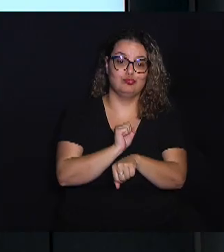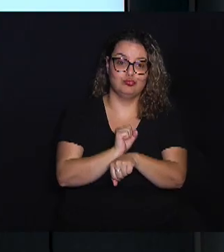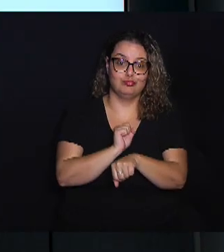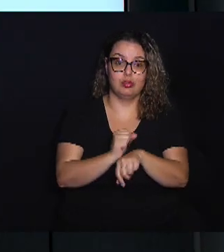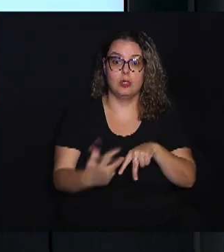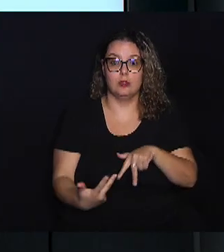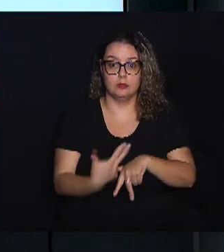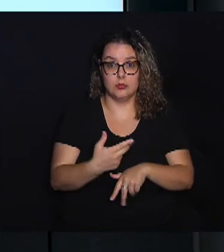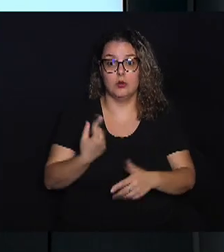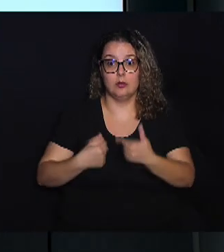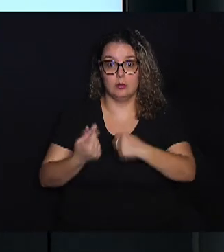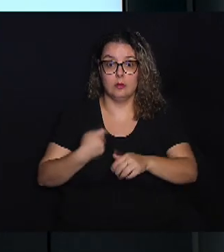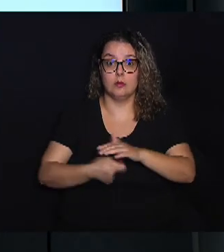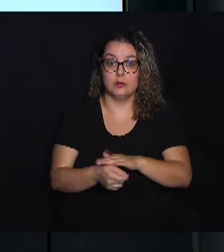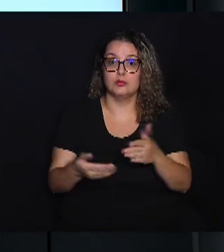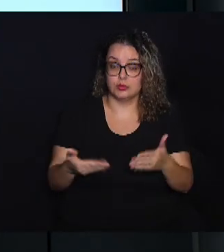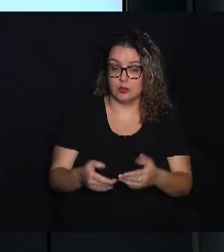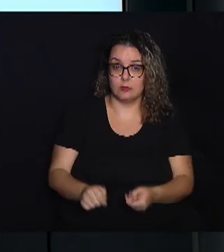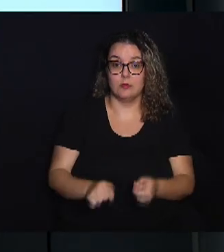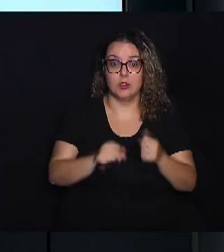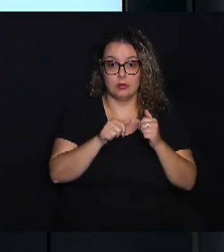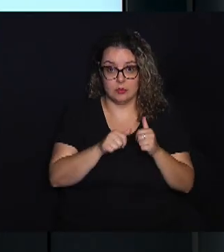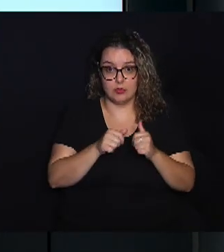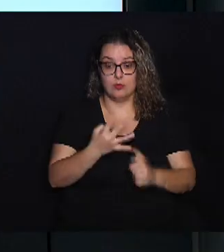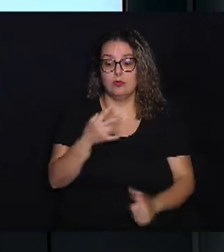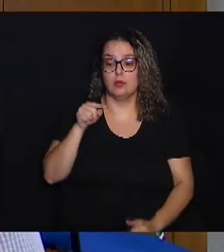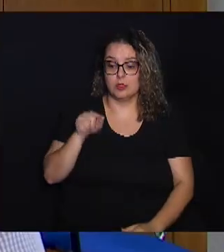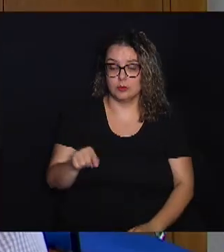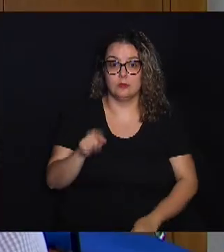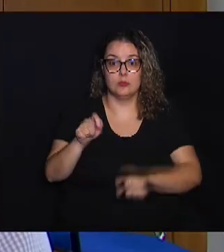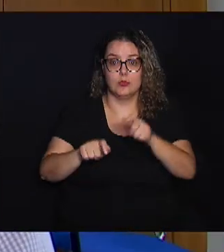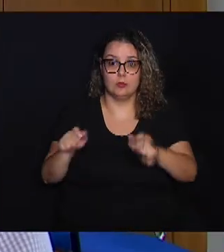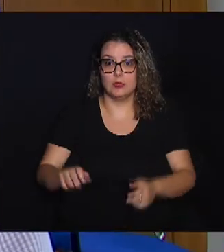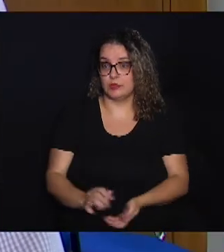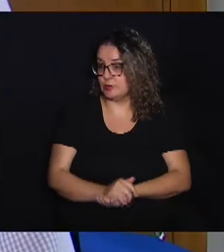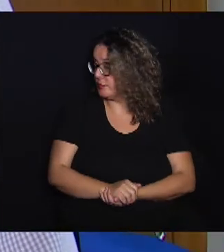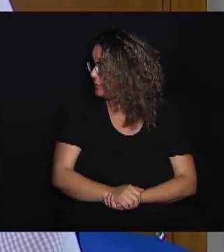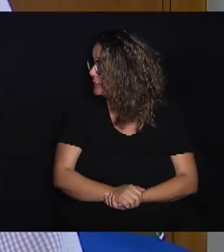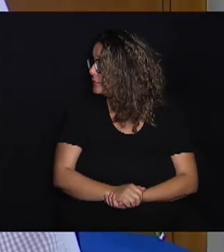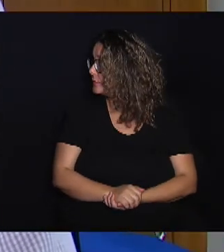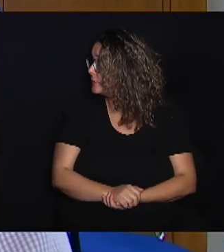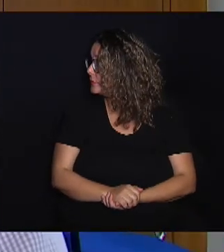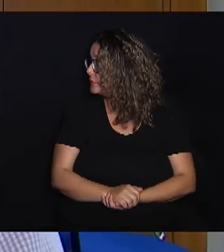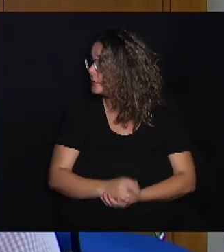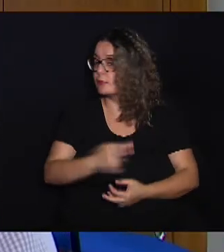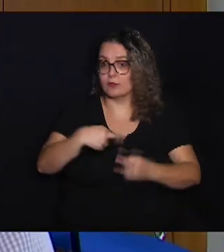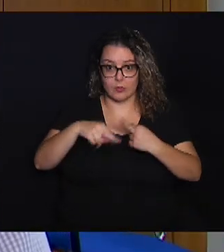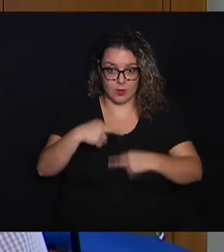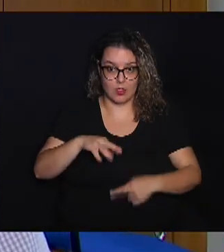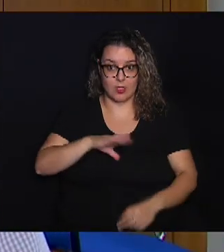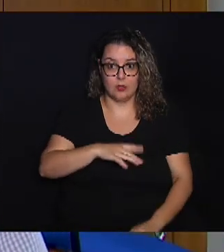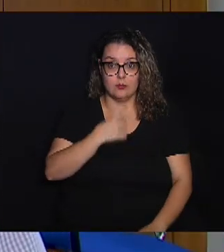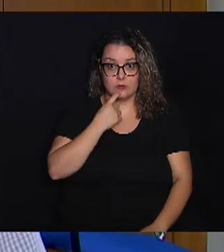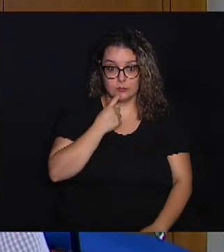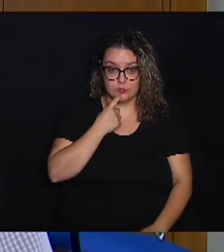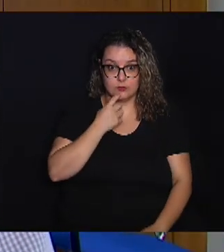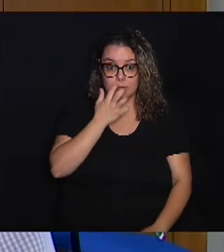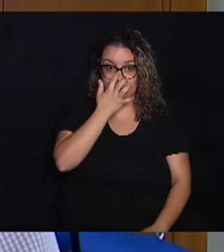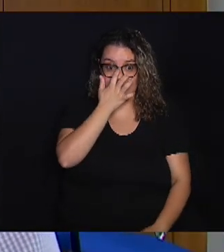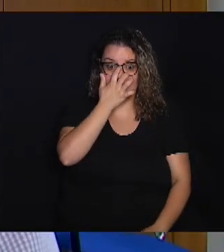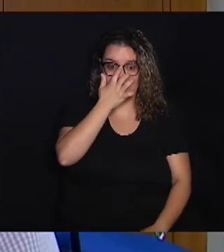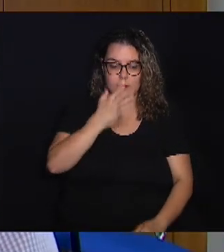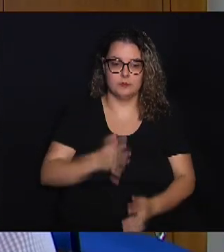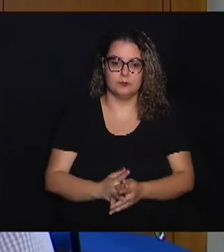cirúrgicos. O investimento atual beneficiará 4.000 pessoas. Em relação exatamente ao município de Campinas,